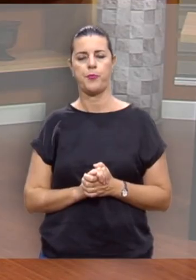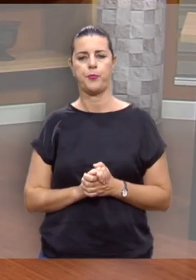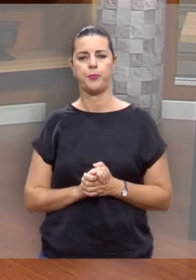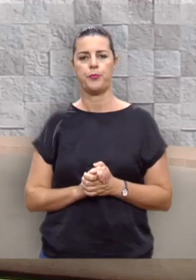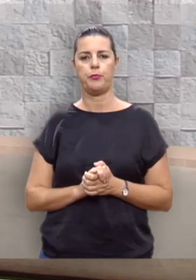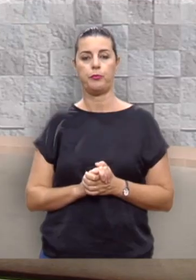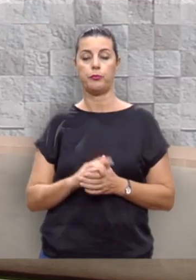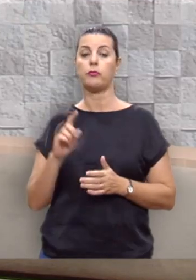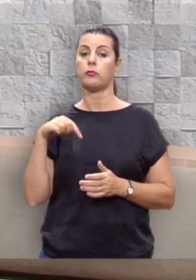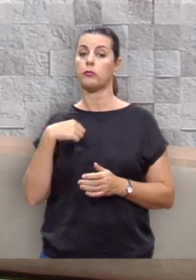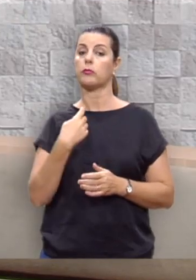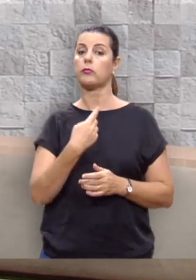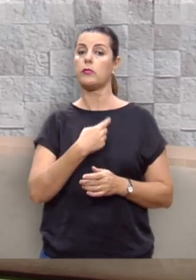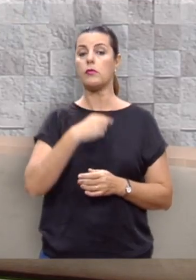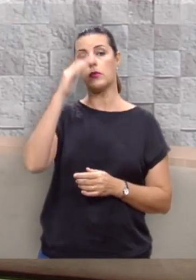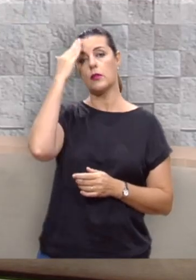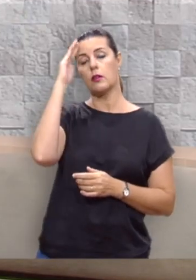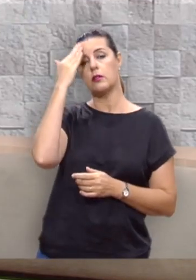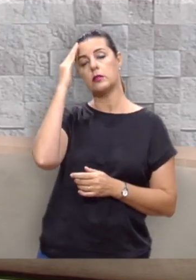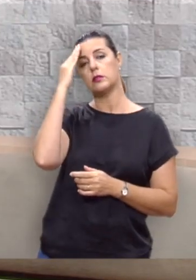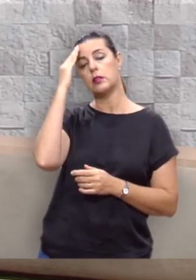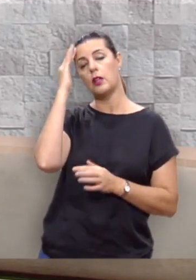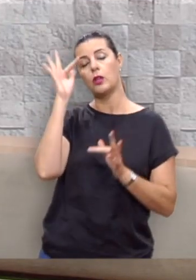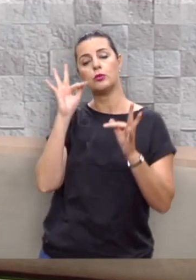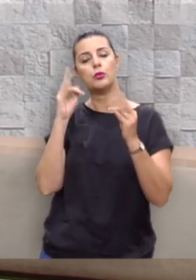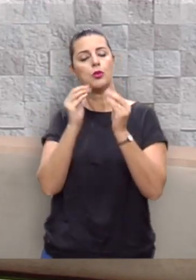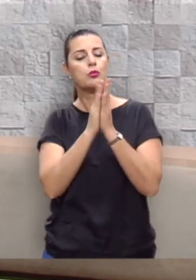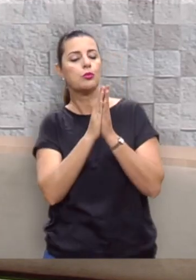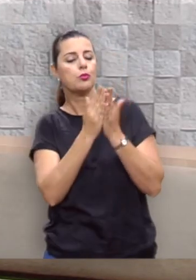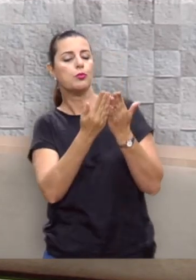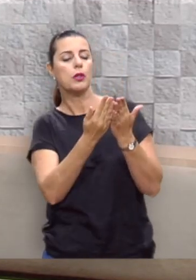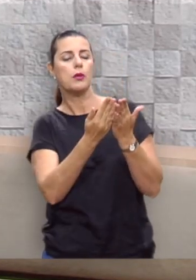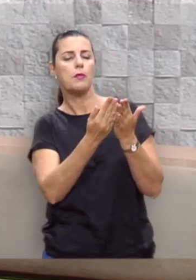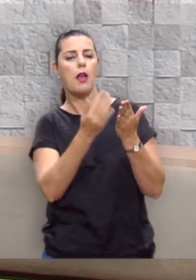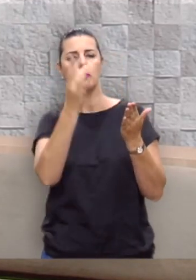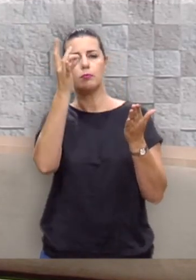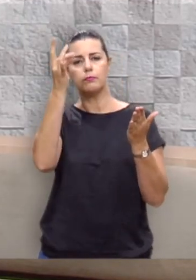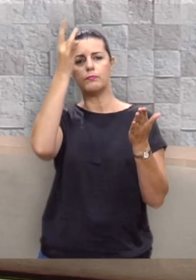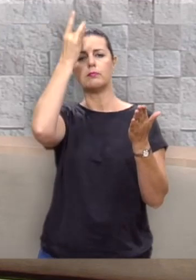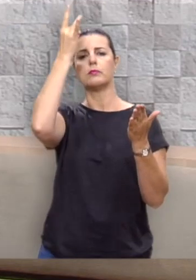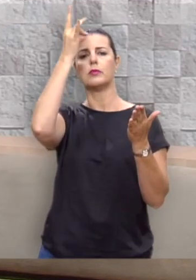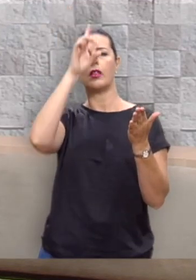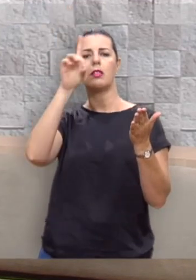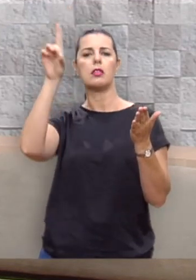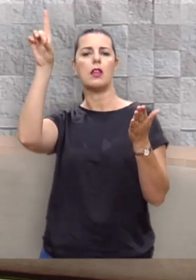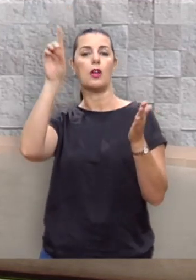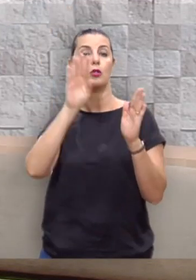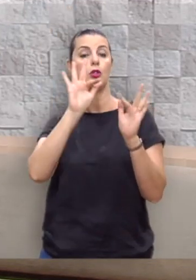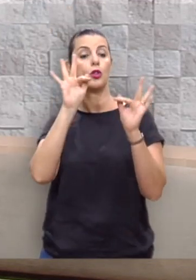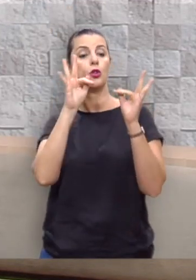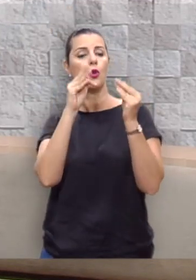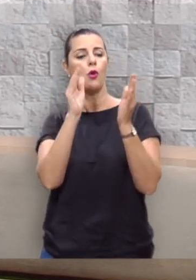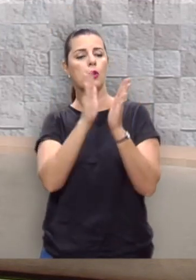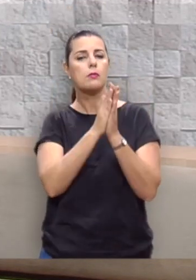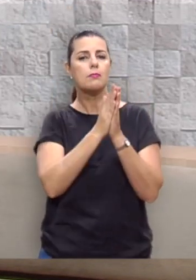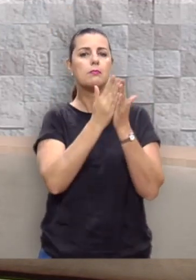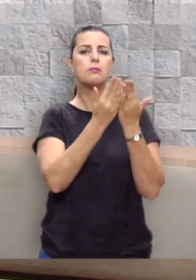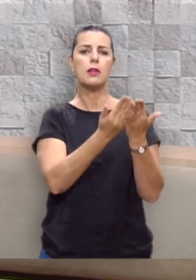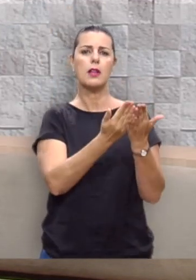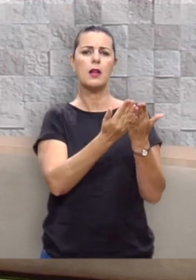Deus. Nós entendemos que toda a Bíblia é inspirada por Deus e toda a Bíblia